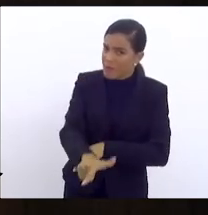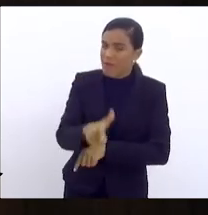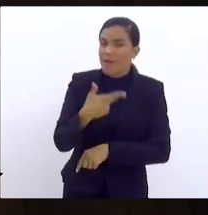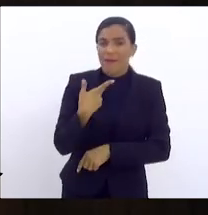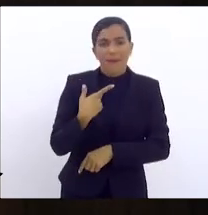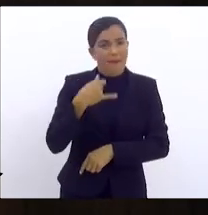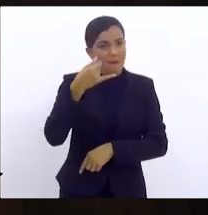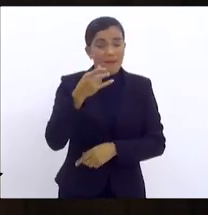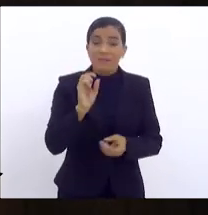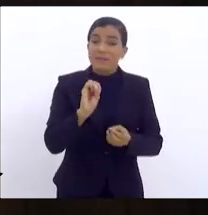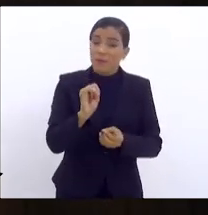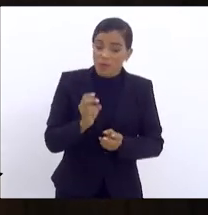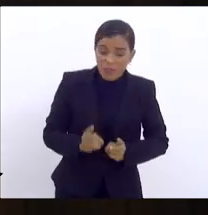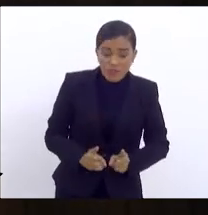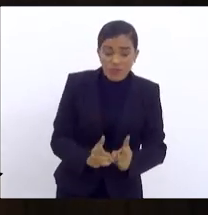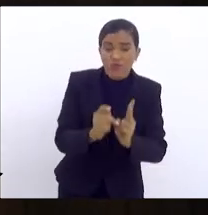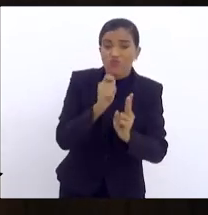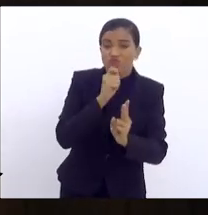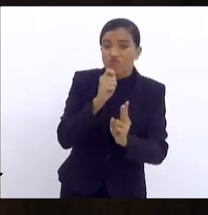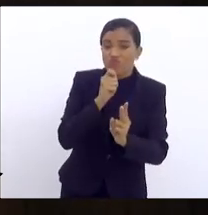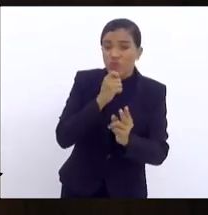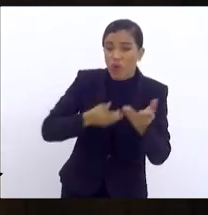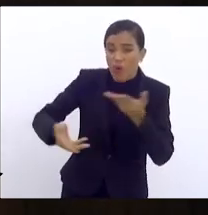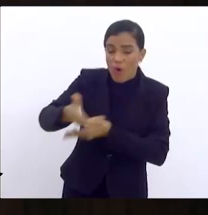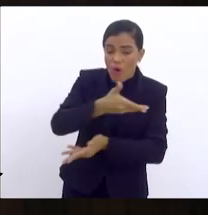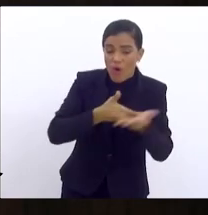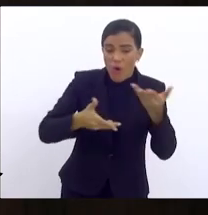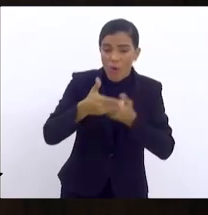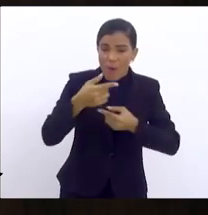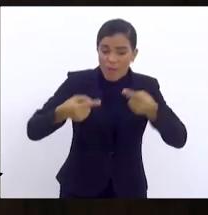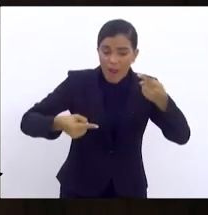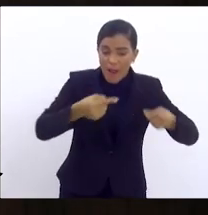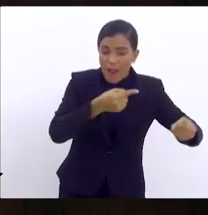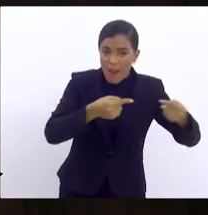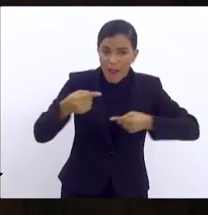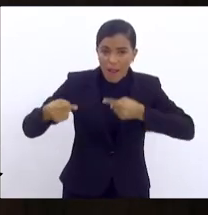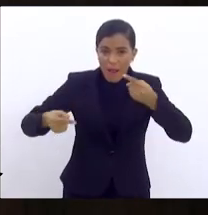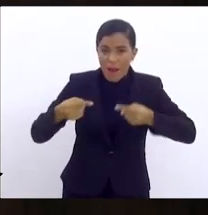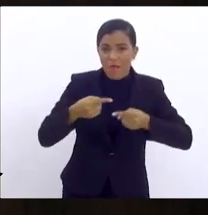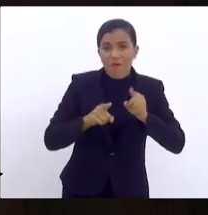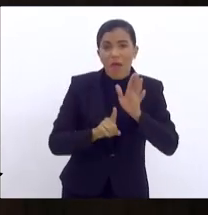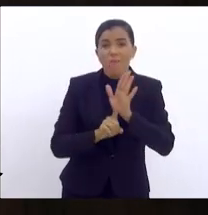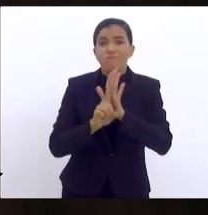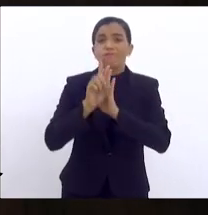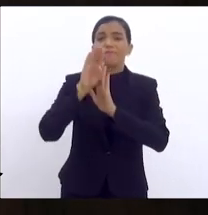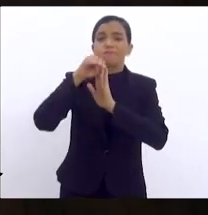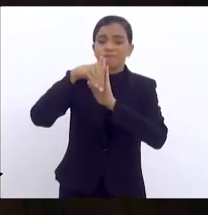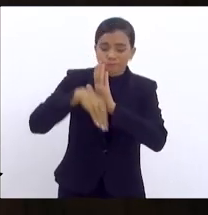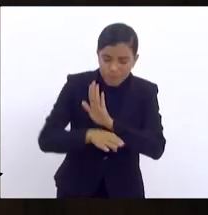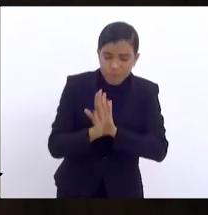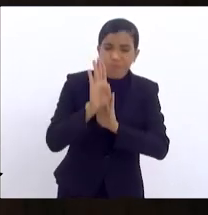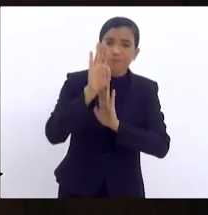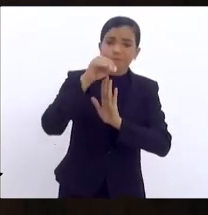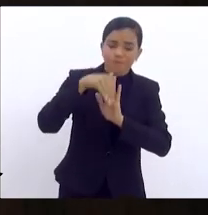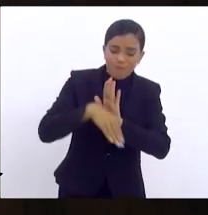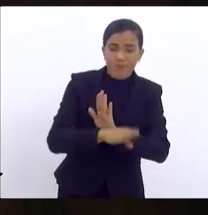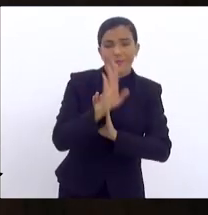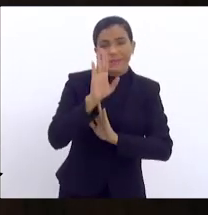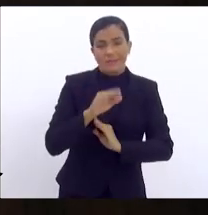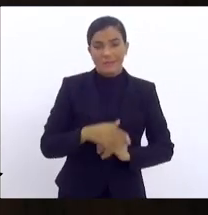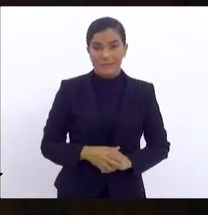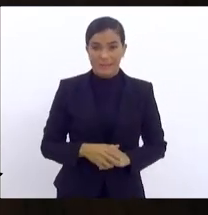isso % do debate a gente vai ficar dando murro em ponta de faca a gente vai melhorar o índice um dia vai piorar no outro mas a gente vai ter sempre esse tipo de